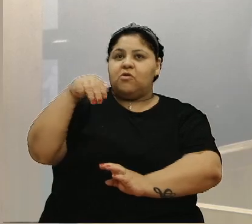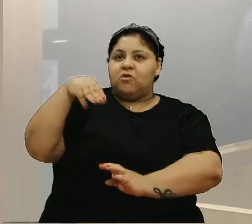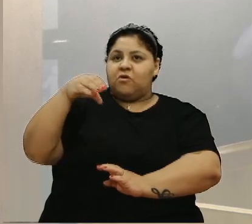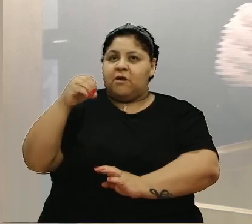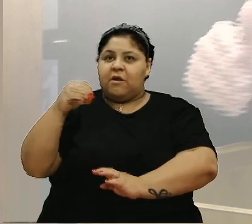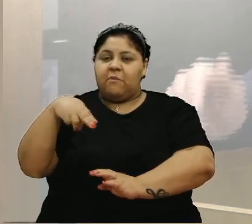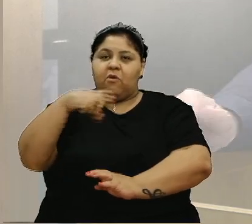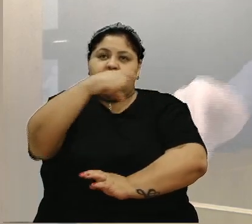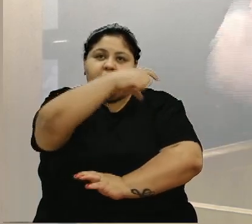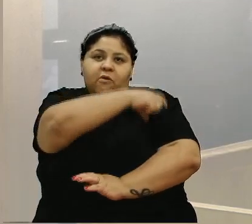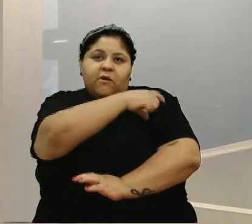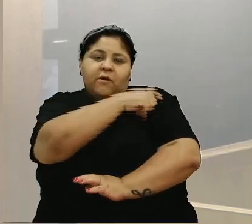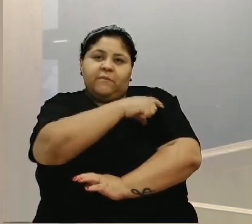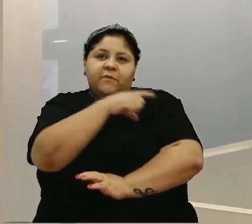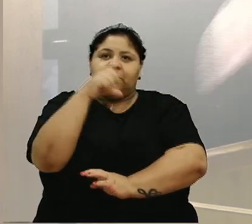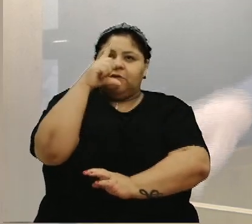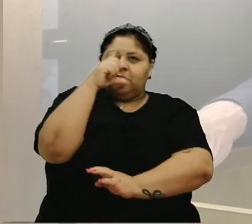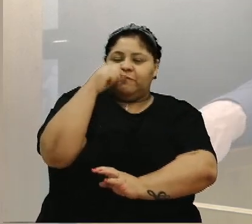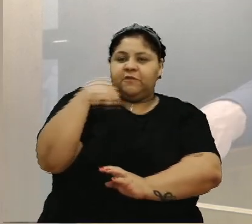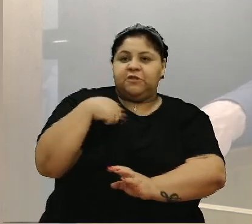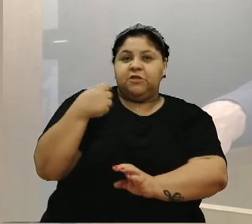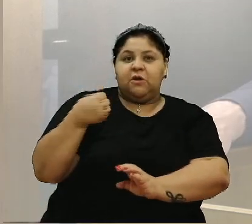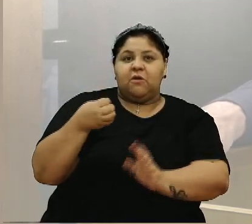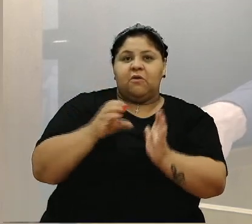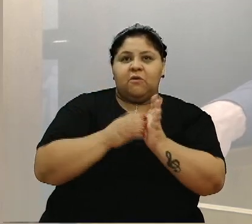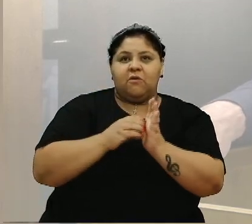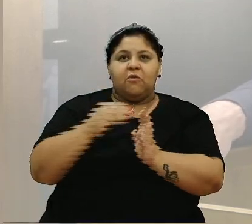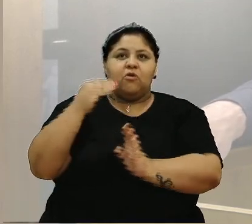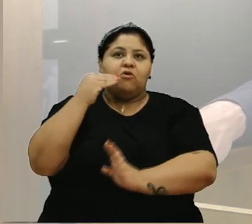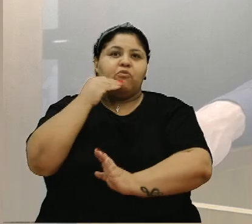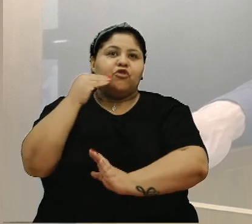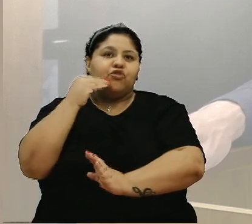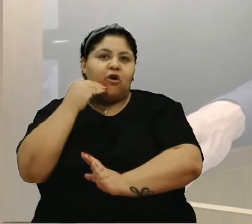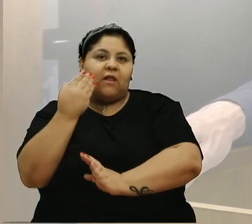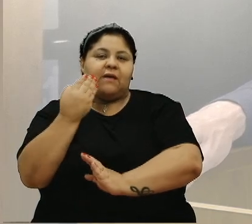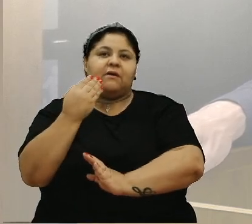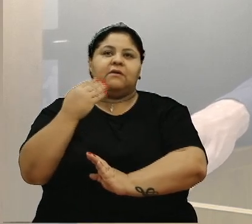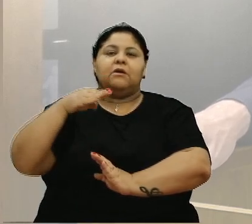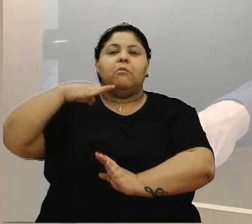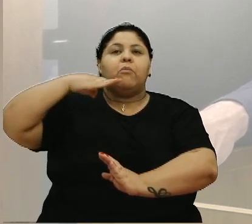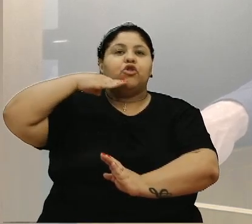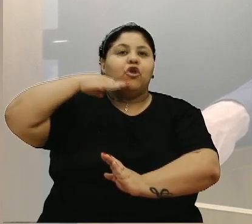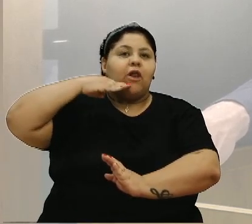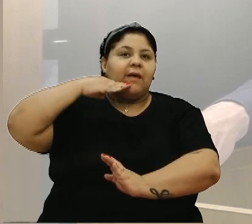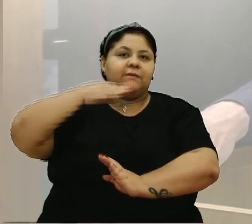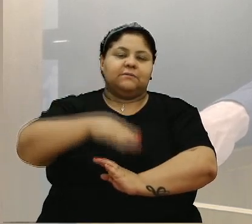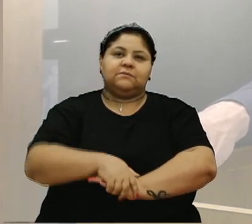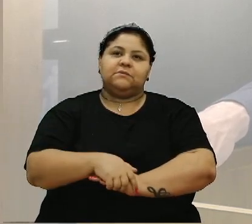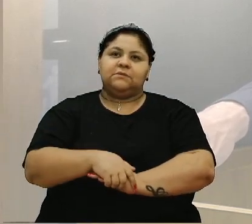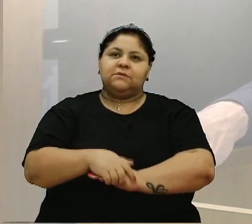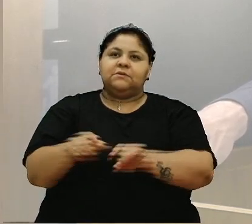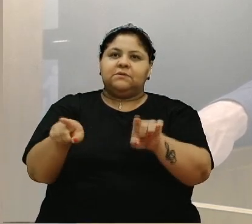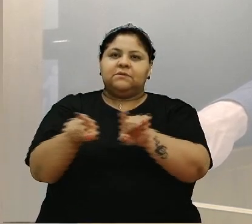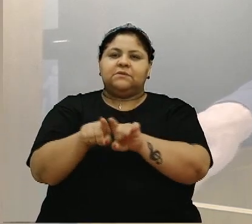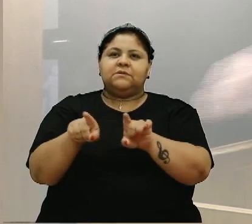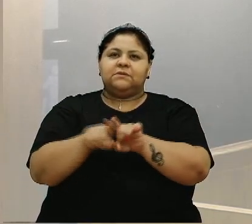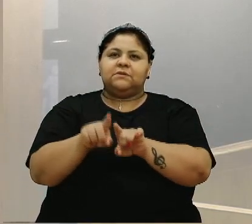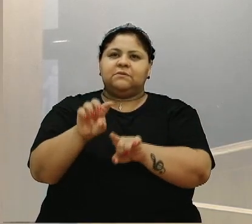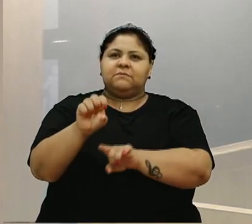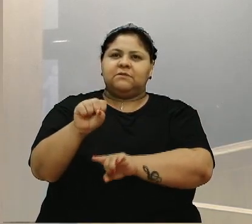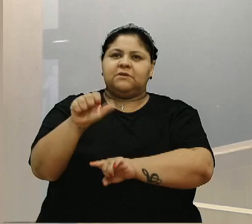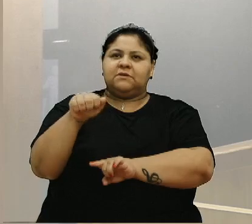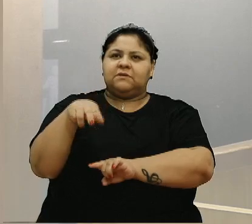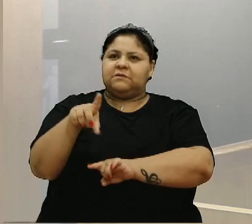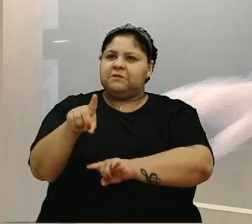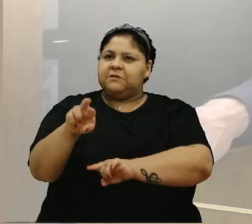meu partido, Bressan, o Bortola, que saiu, né? E também a Sandra, que eu não sei se ela está aí